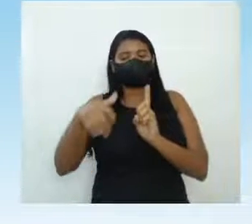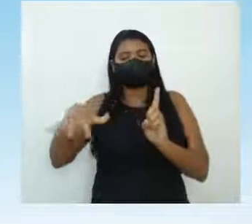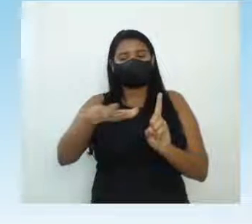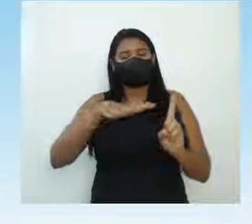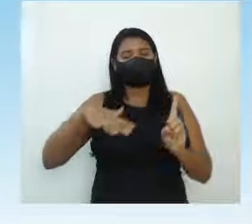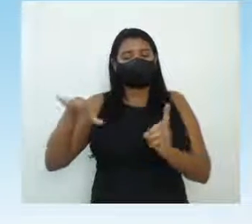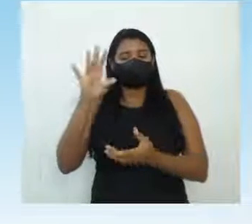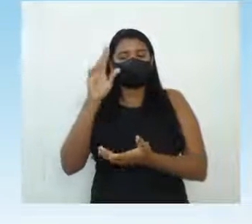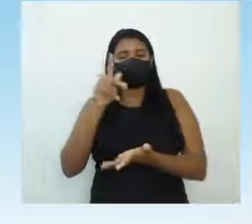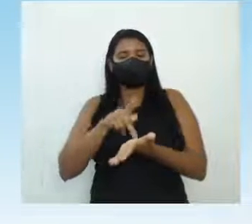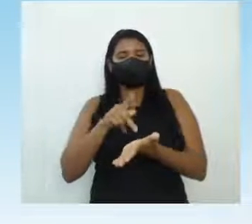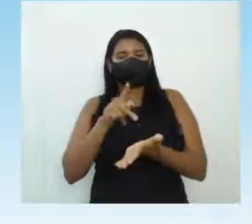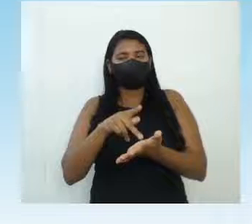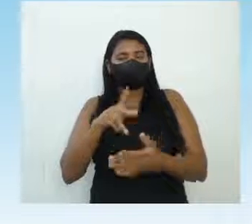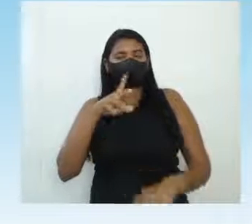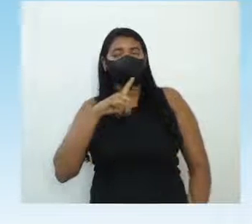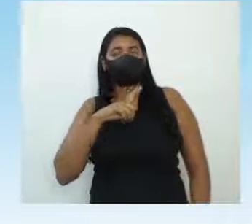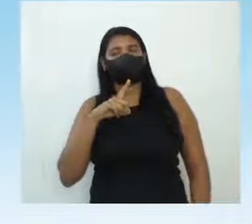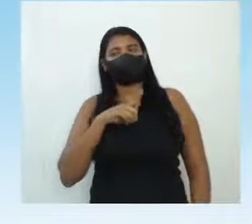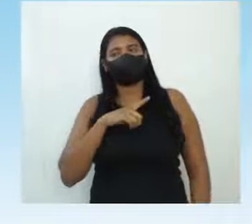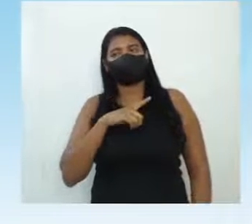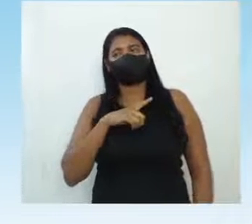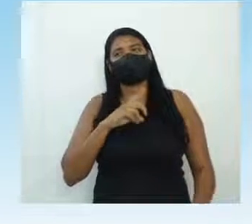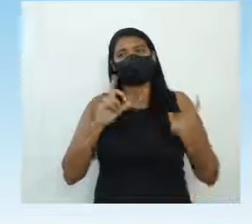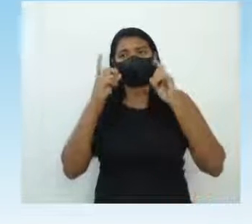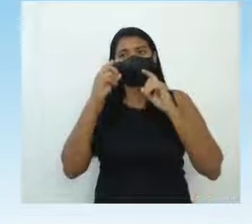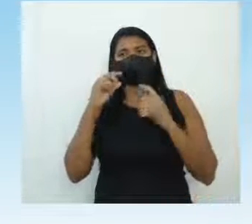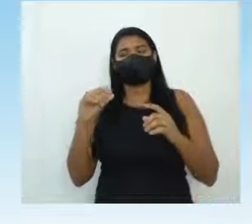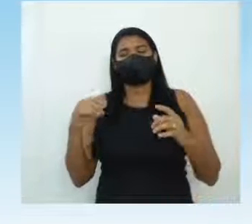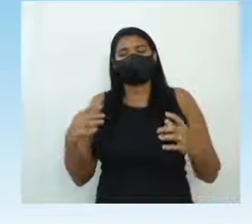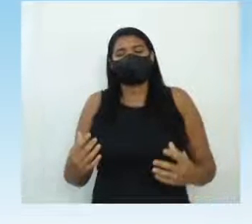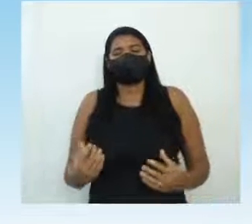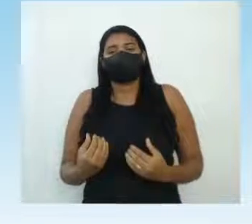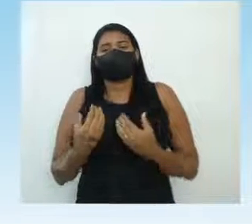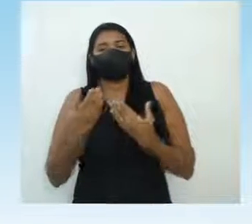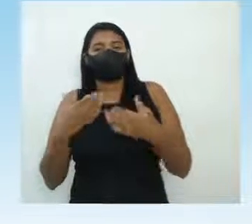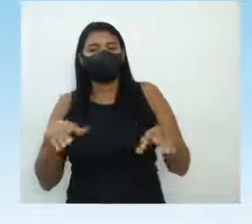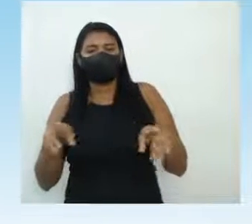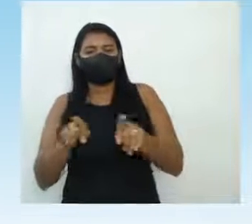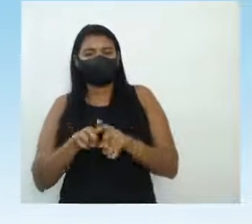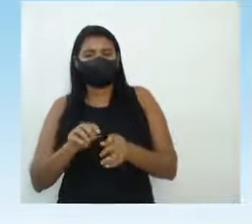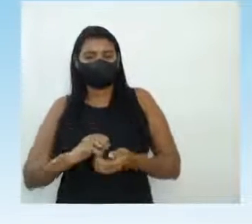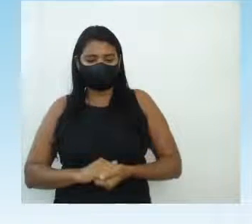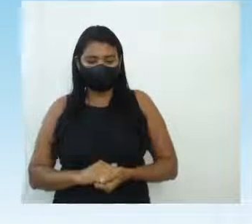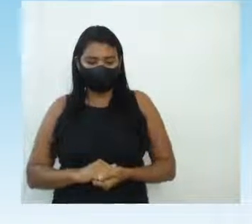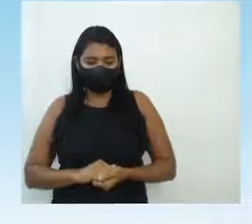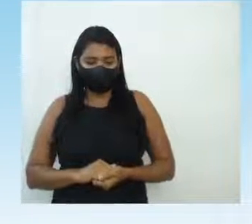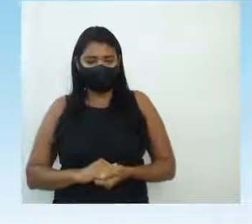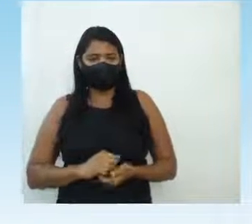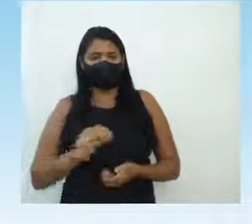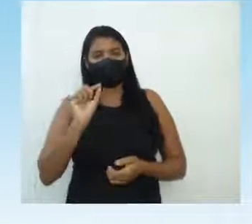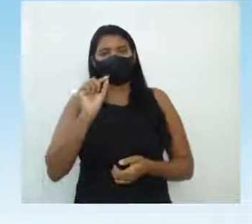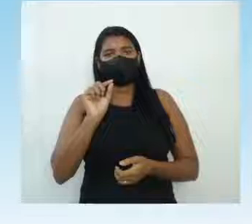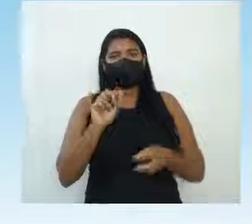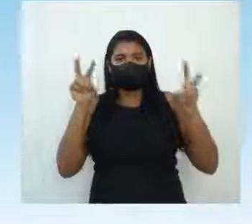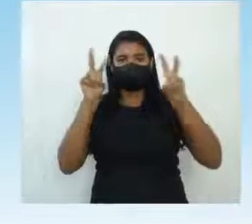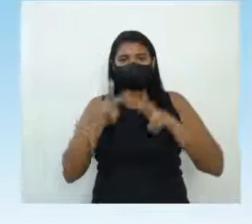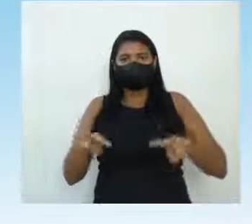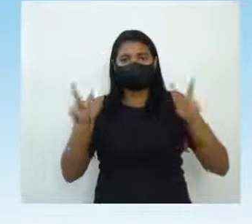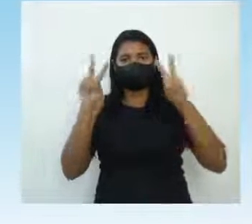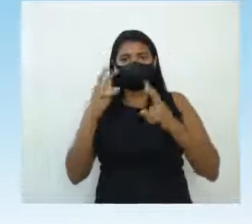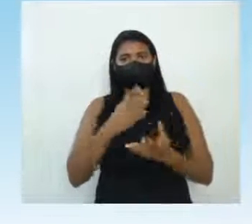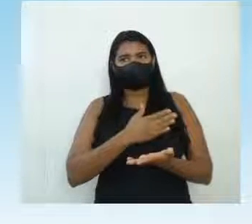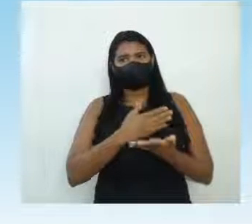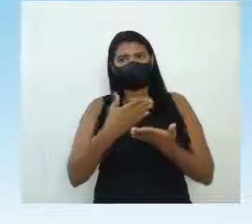verdade, quando existe essa interpretação, o público se envolve, né? Aquilo que ele está visualizando, ele começa